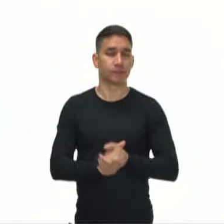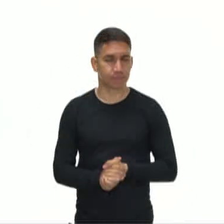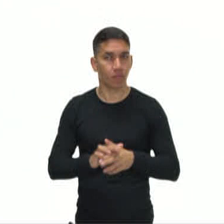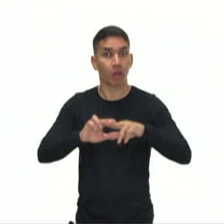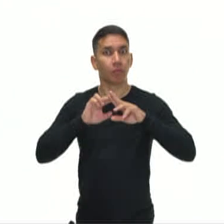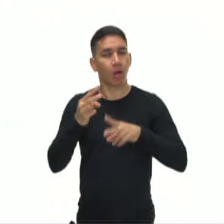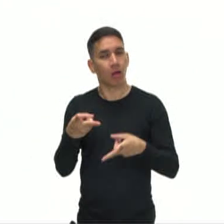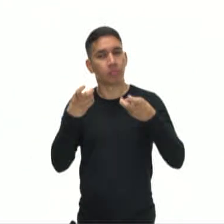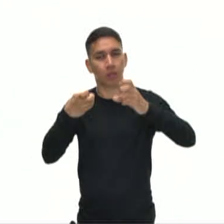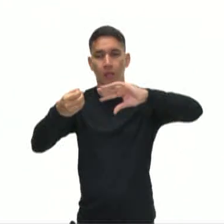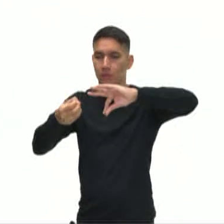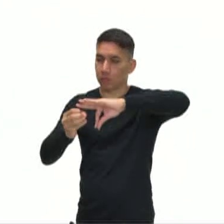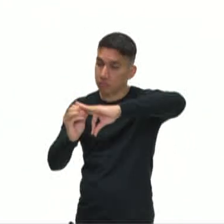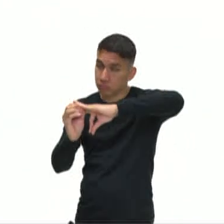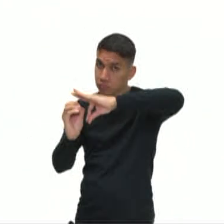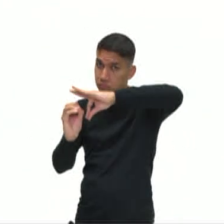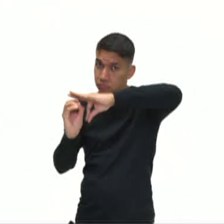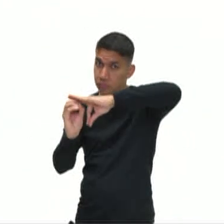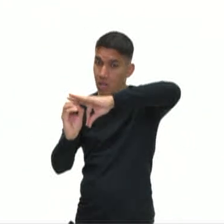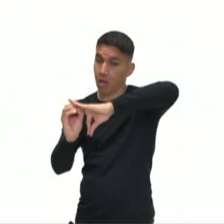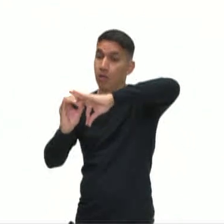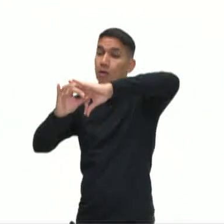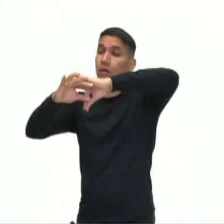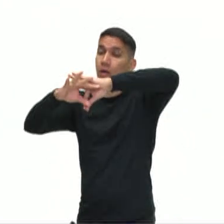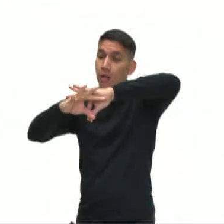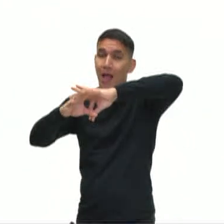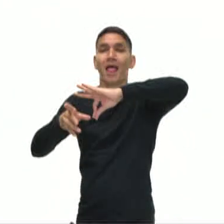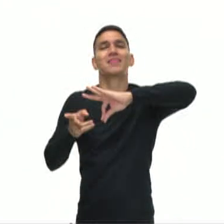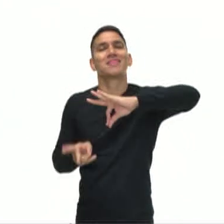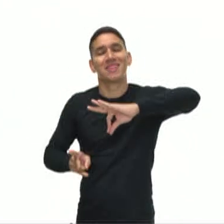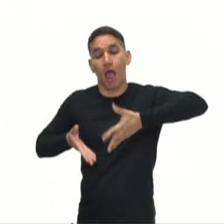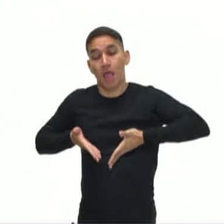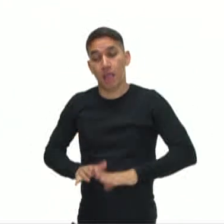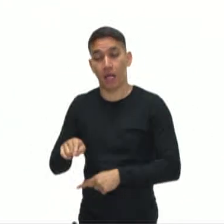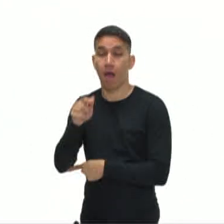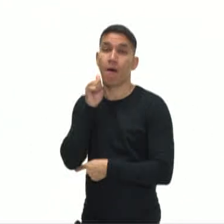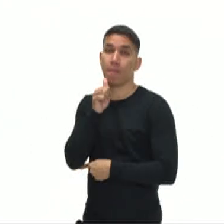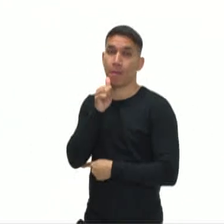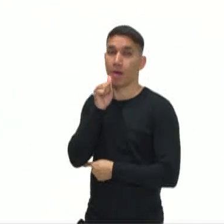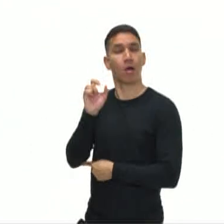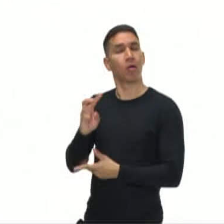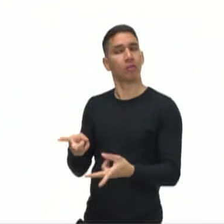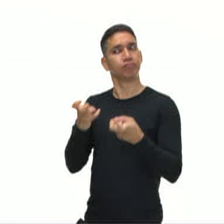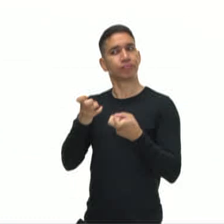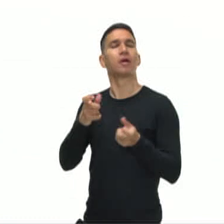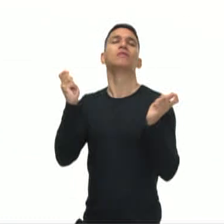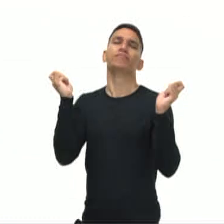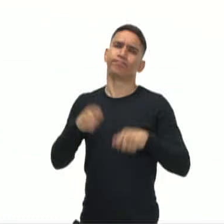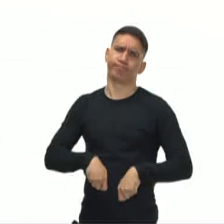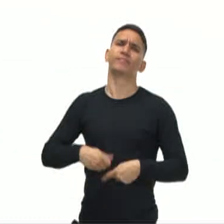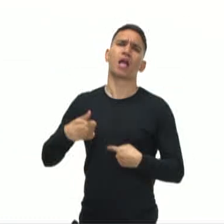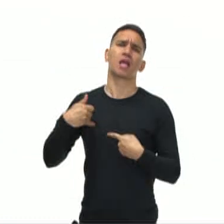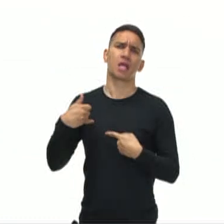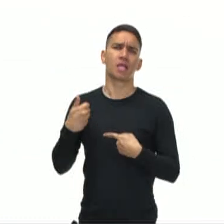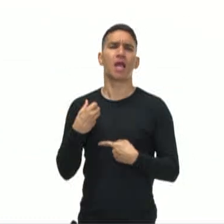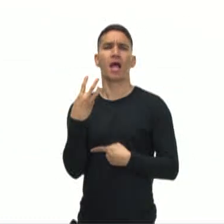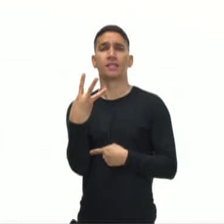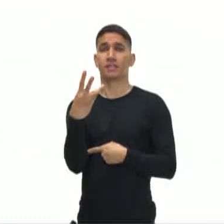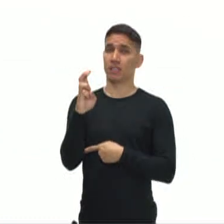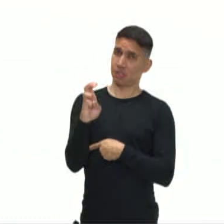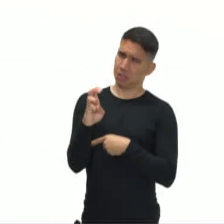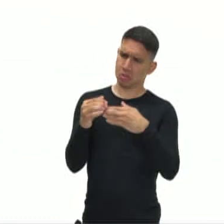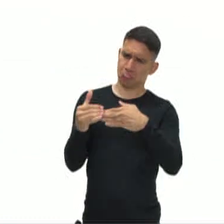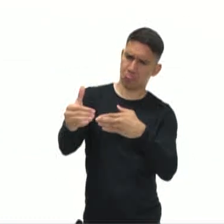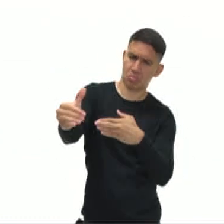ovócitos estão presentes desde o nascimento das meninas, é possível que com 35 para frente